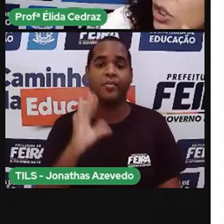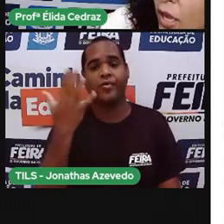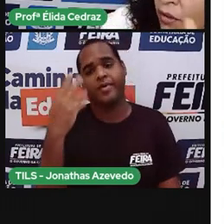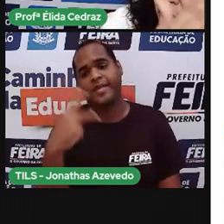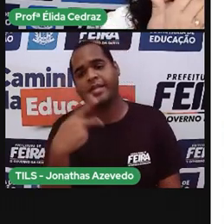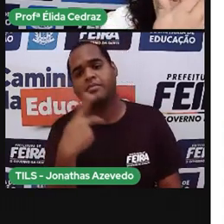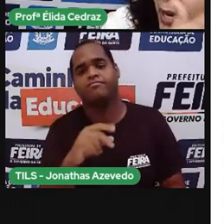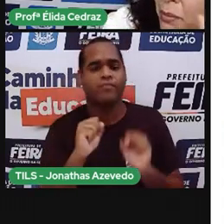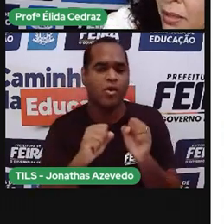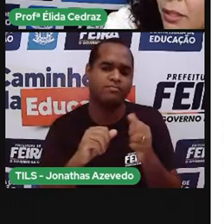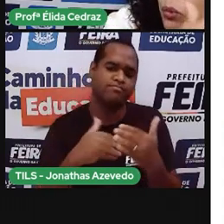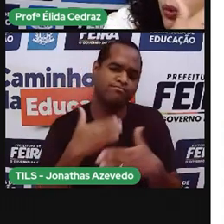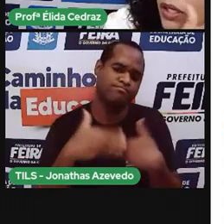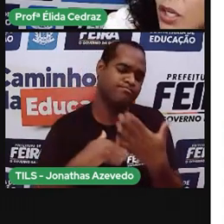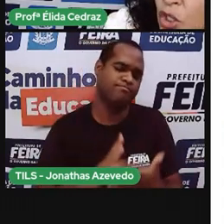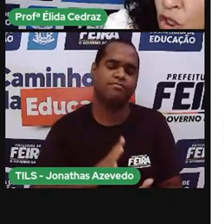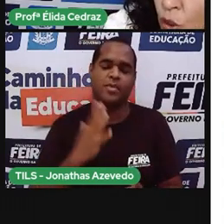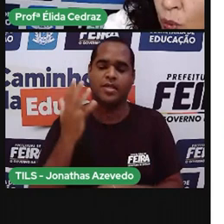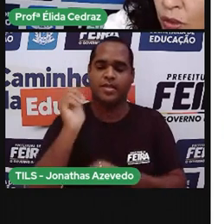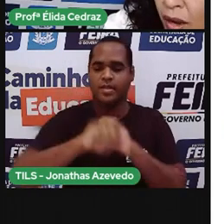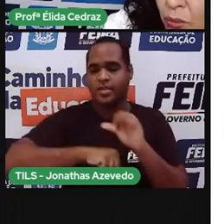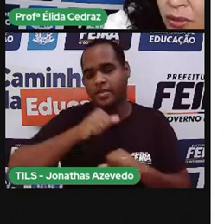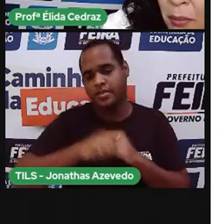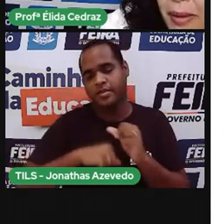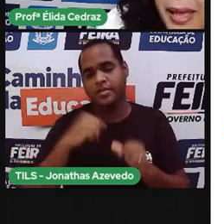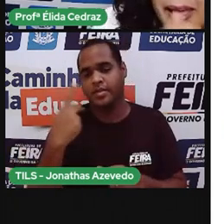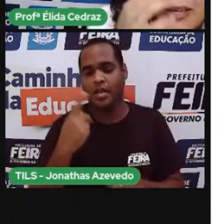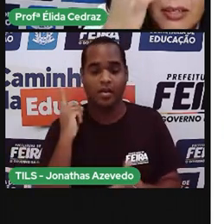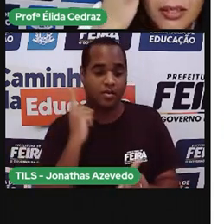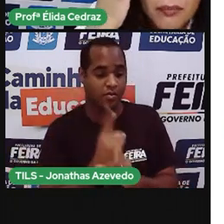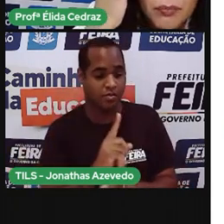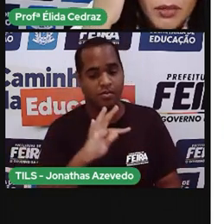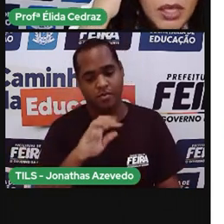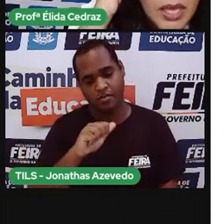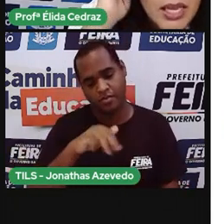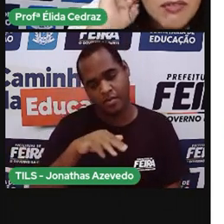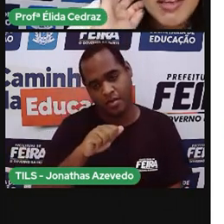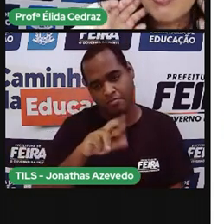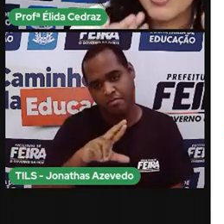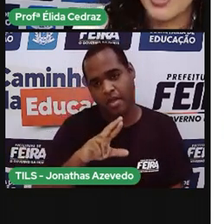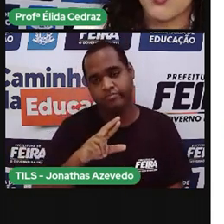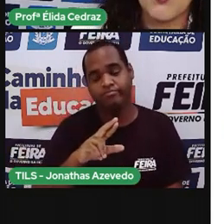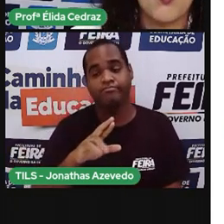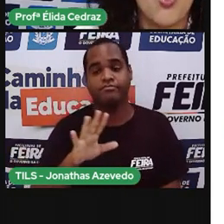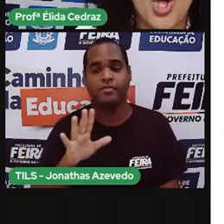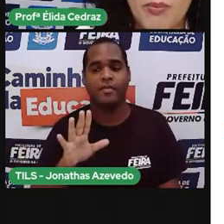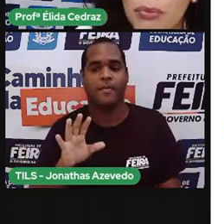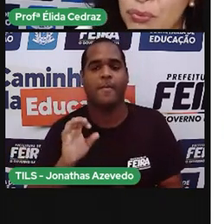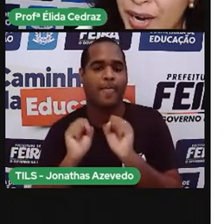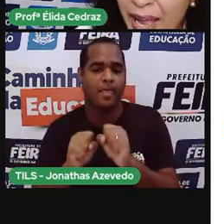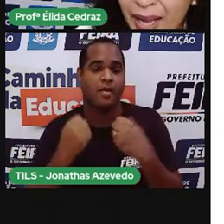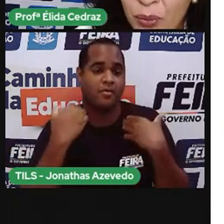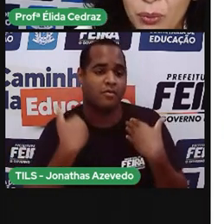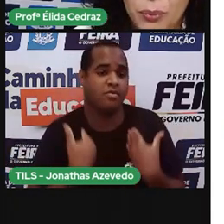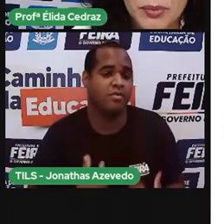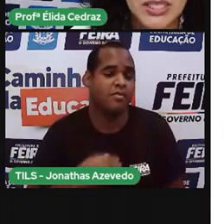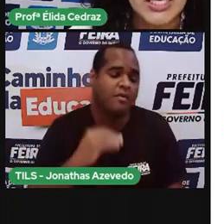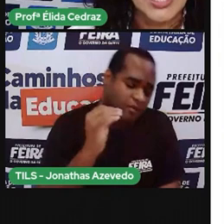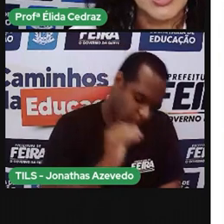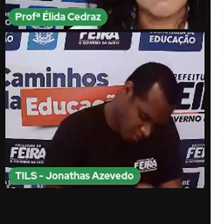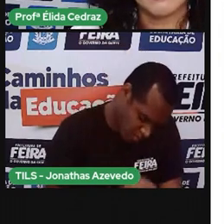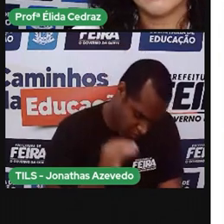como ele estava se alimentando antes de encontrar com Tamara, ele vai ficar com o corpo